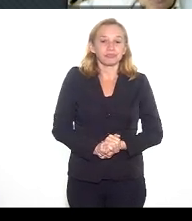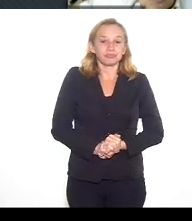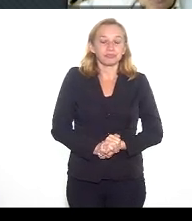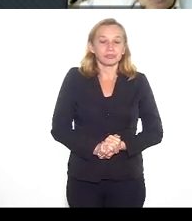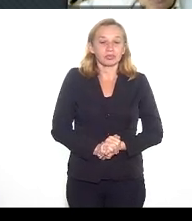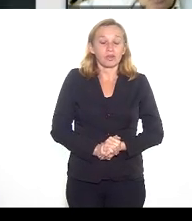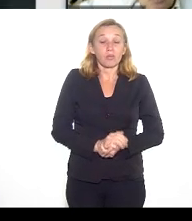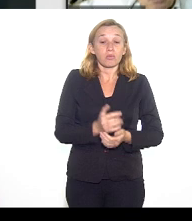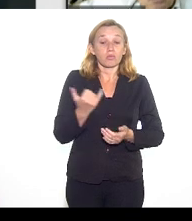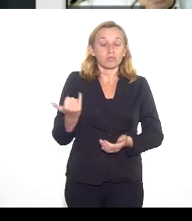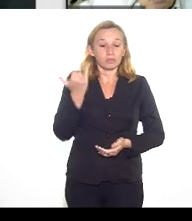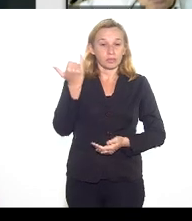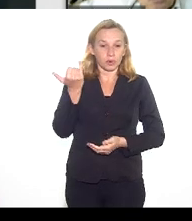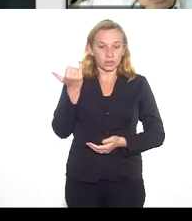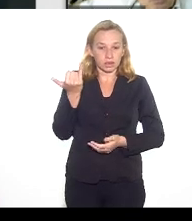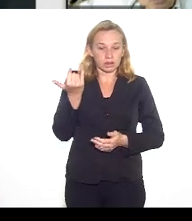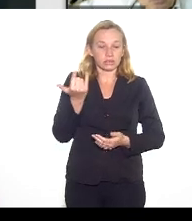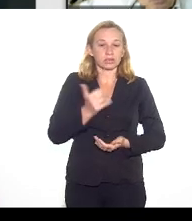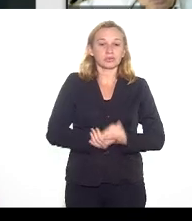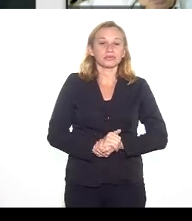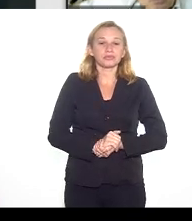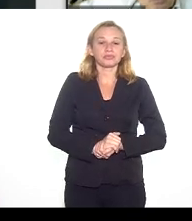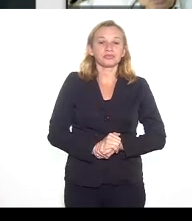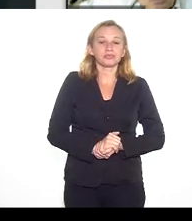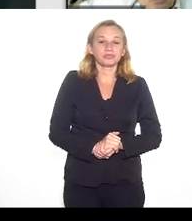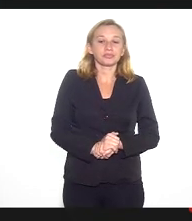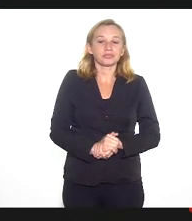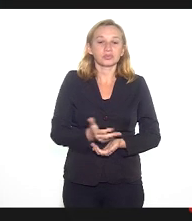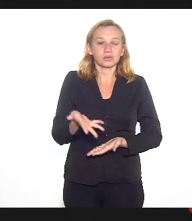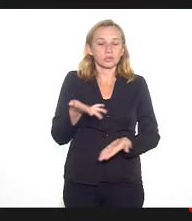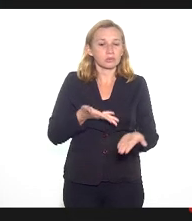ser importante trazer para partilhar